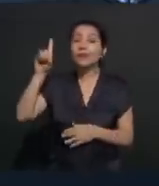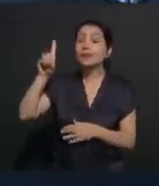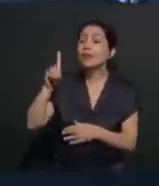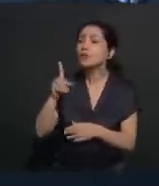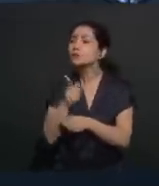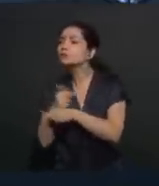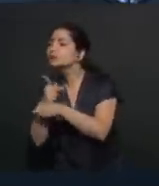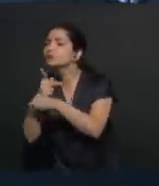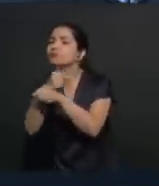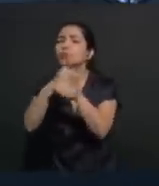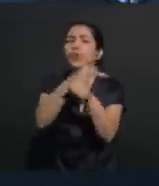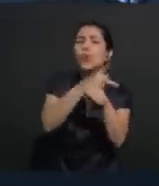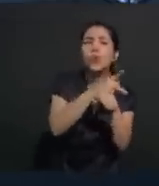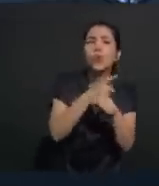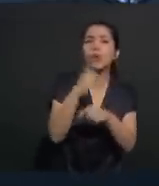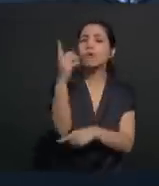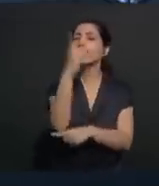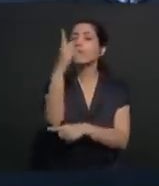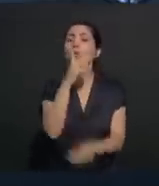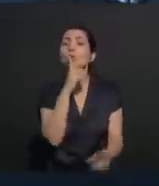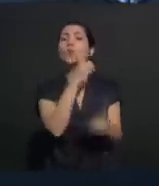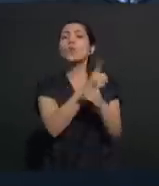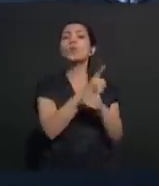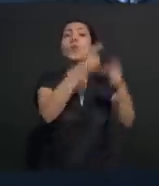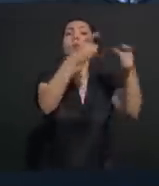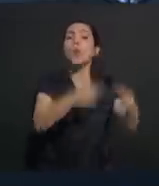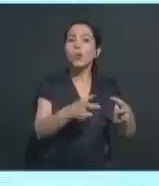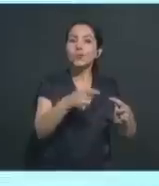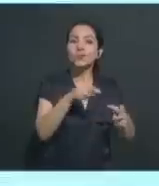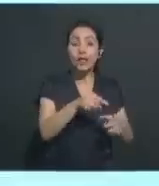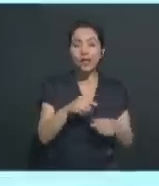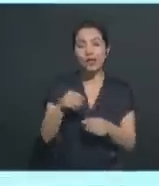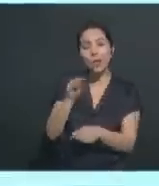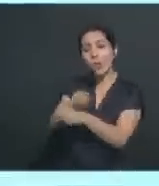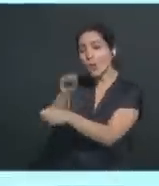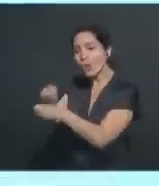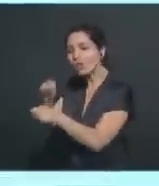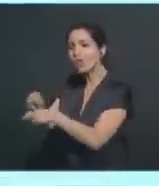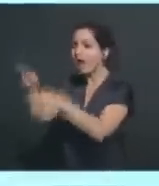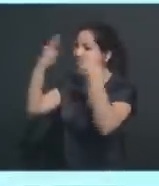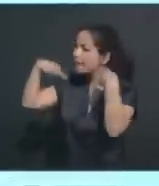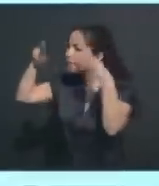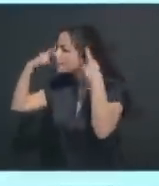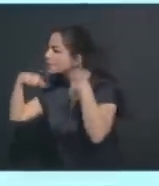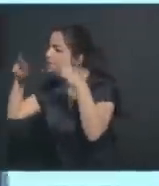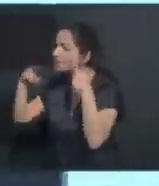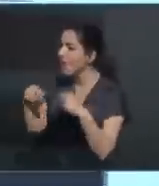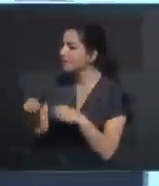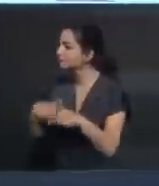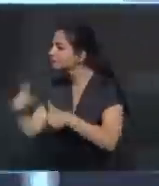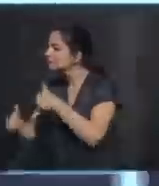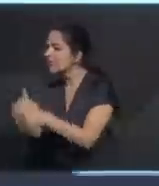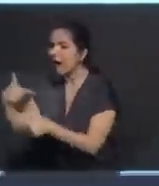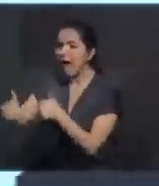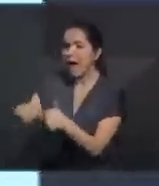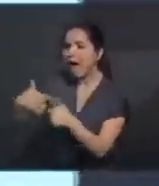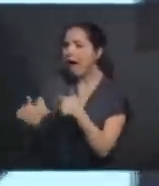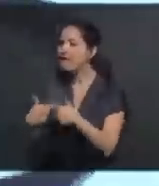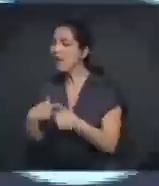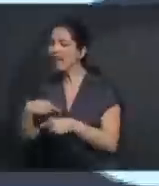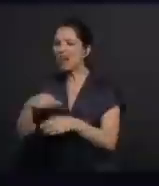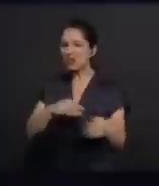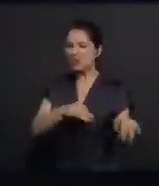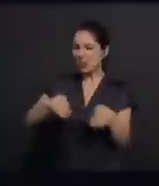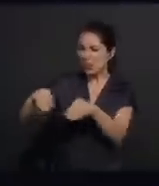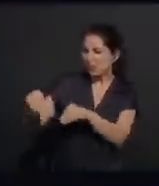Cuidando das ovelhas do pai. As ovelhas, os irmãos na guerra e Davi lá no pasto, fedido de